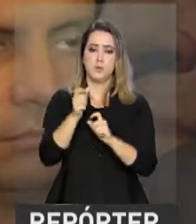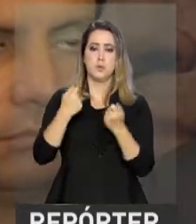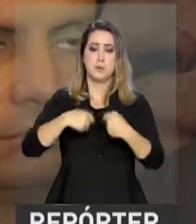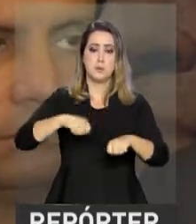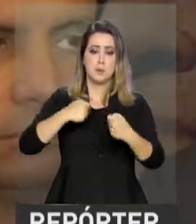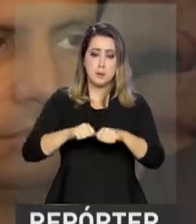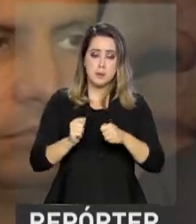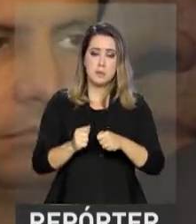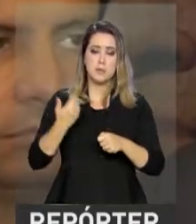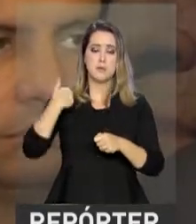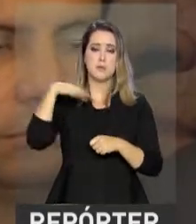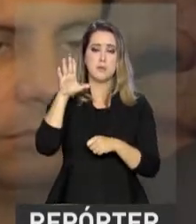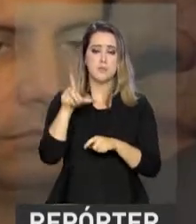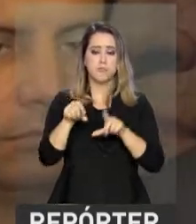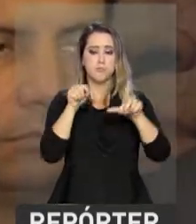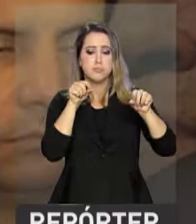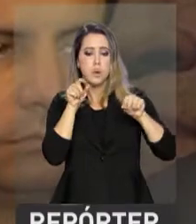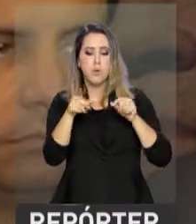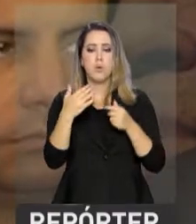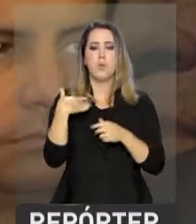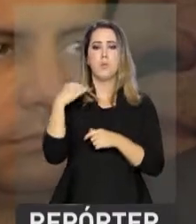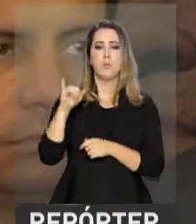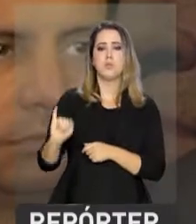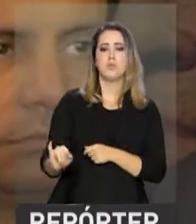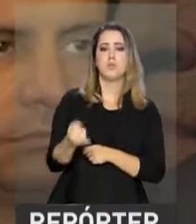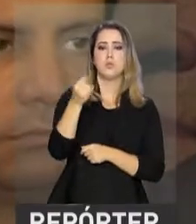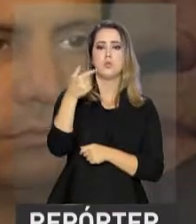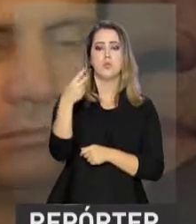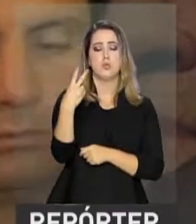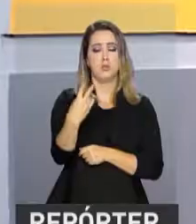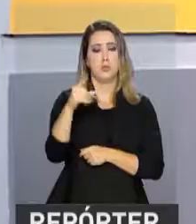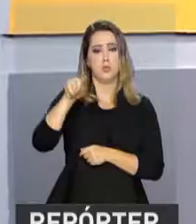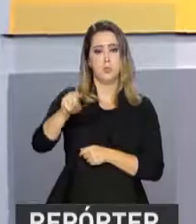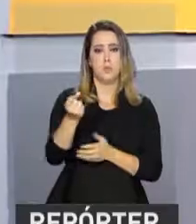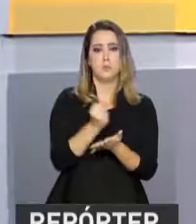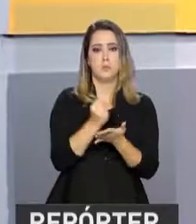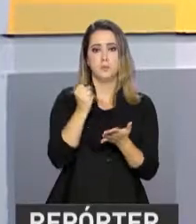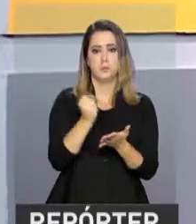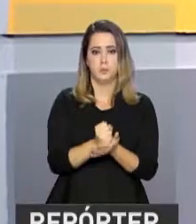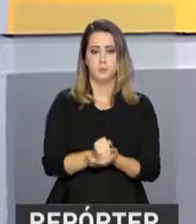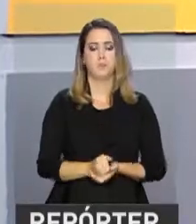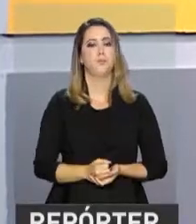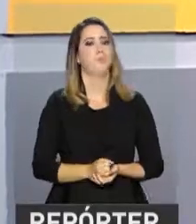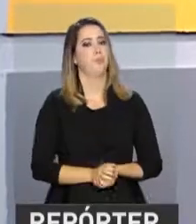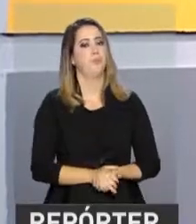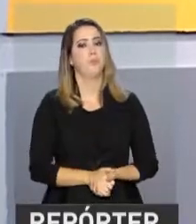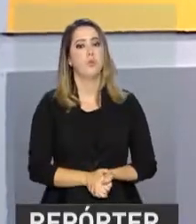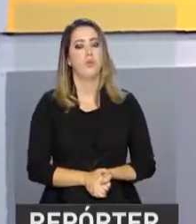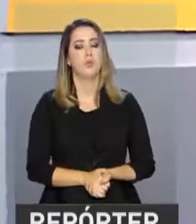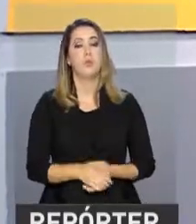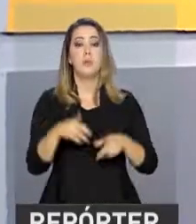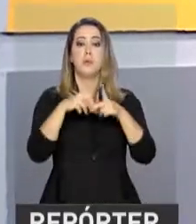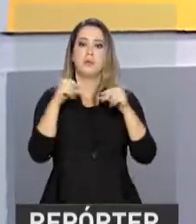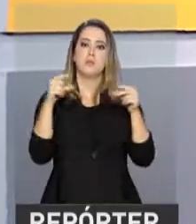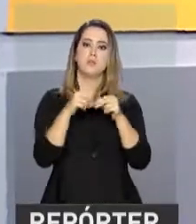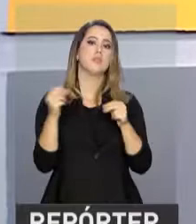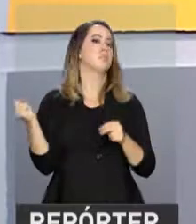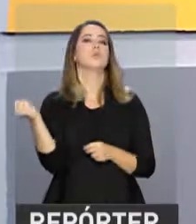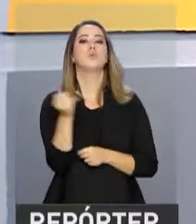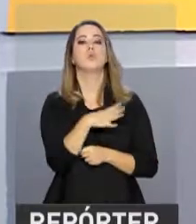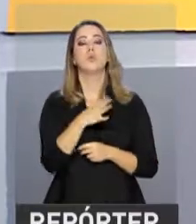essa especialização a partir de janeiro, com a renovação de 2.000 contratos. E em Brasília, a chegada de um novo aparelho